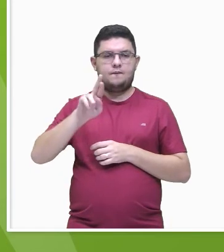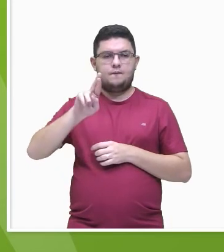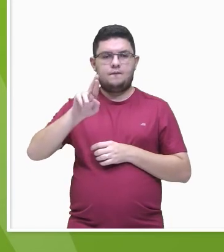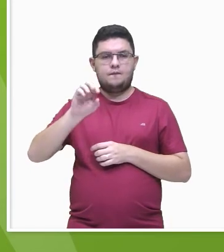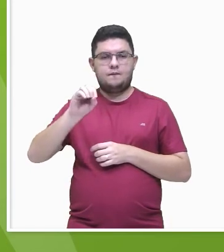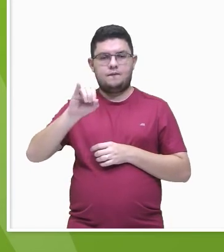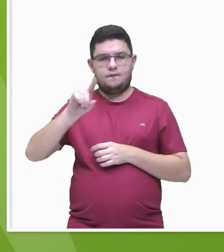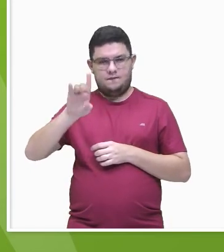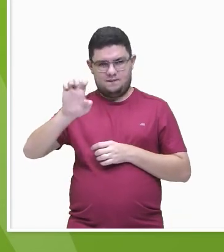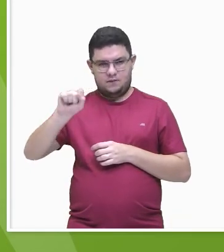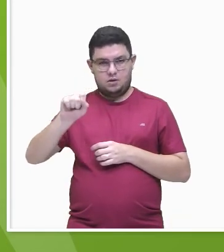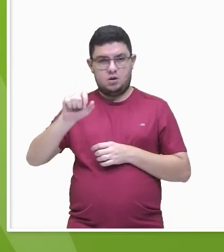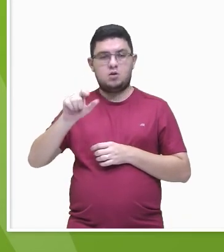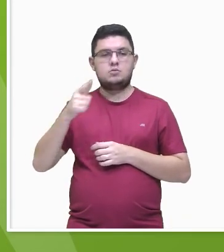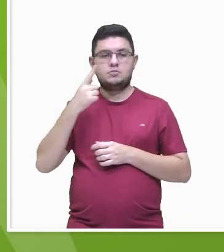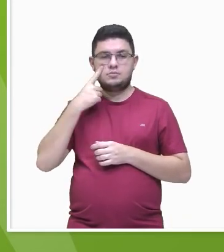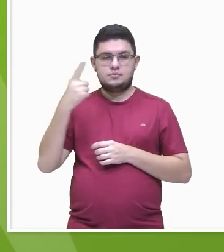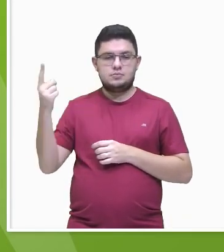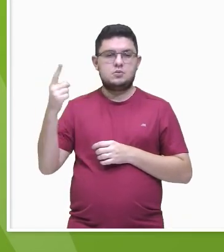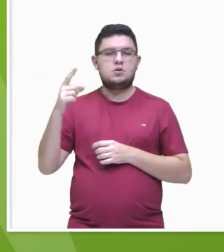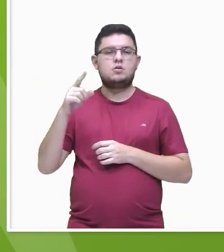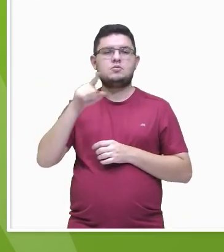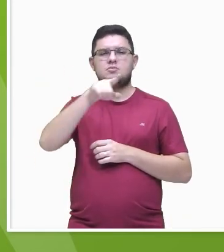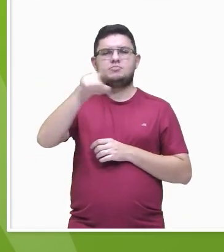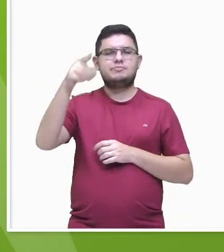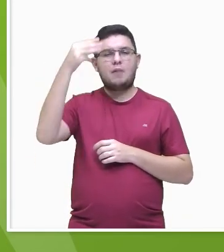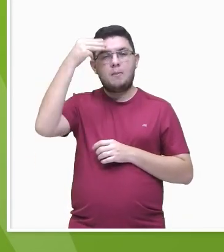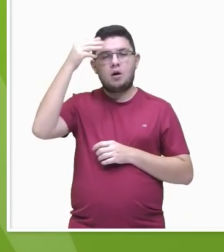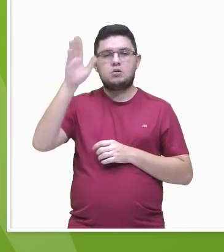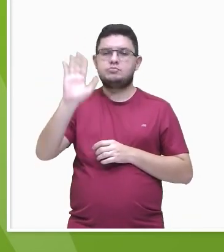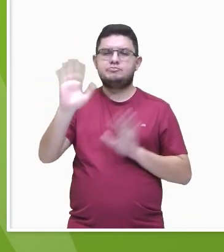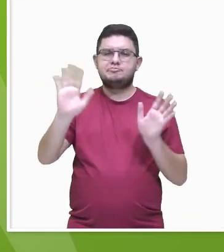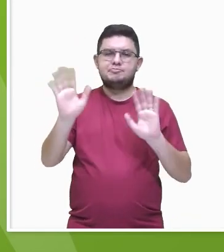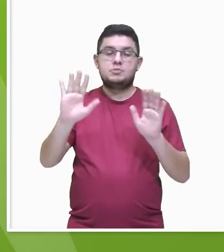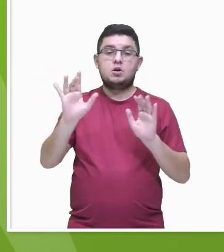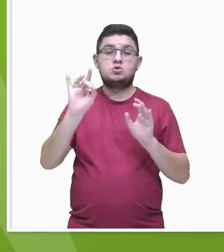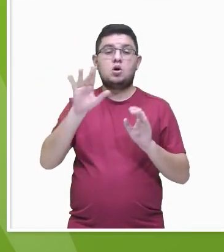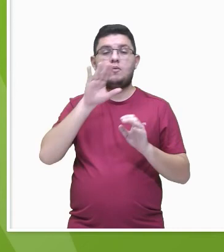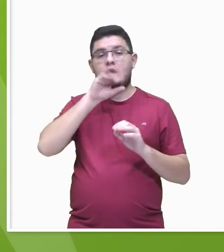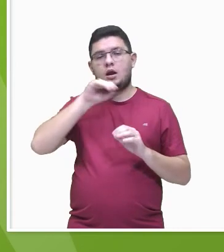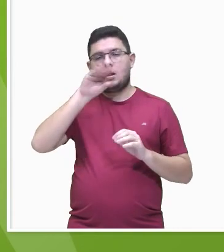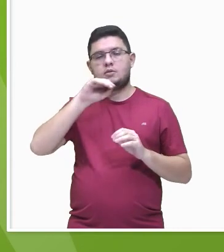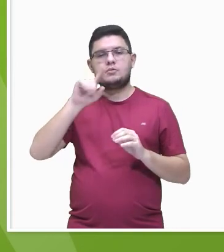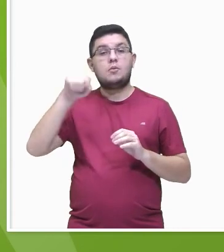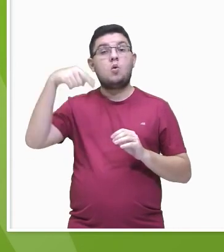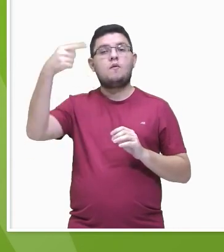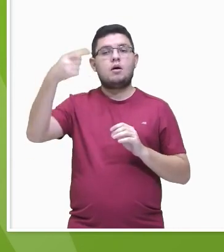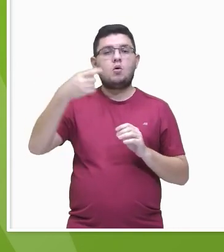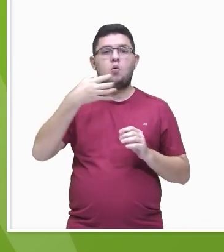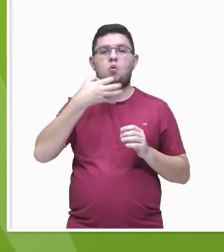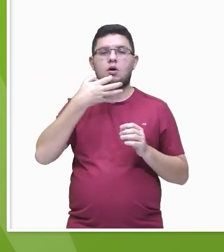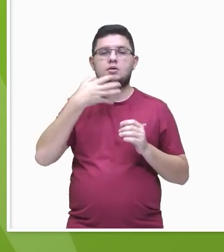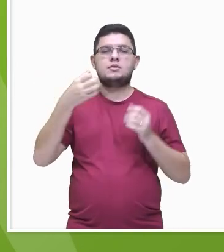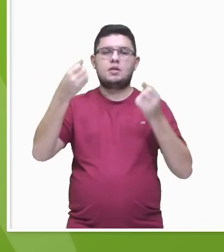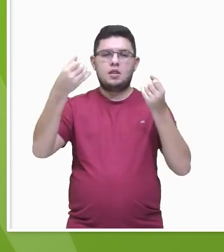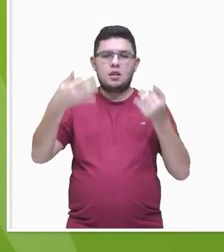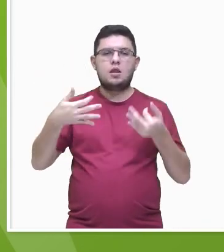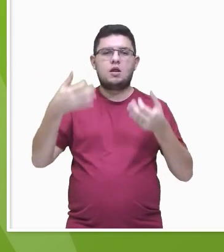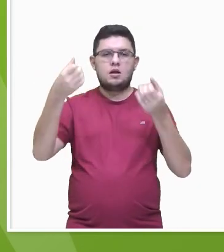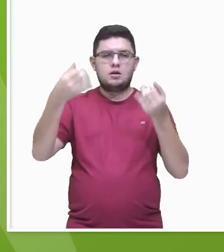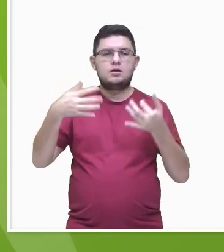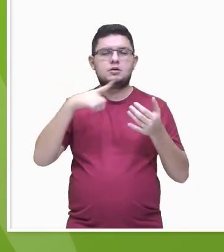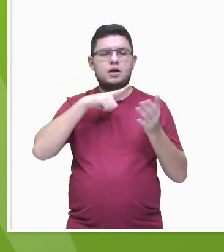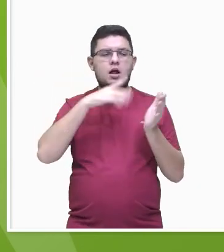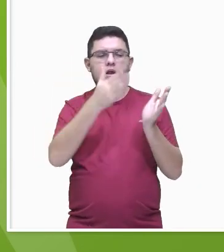nomes, né? Só a pronúncia certa e a gente vai conhecer cada um deles. A gente não precisa decorar, até porque a gente vai ter o auxílio dos